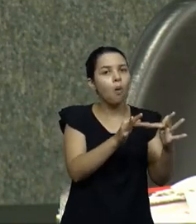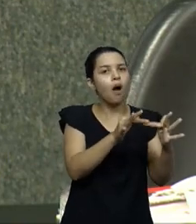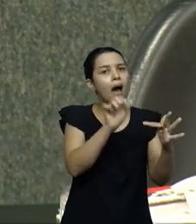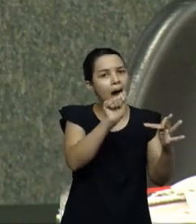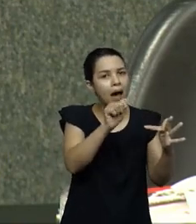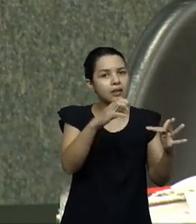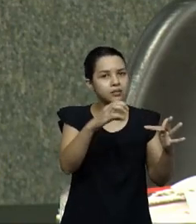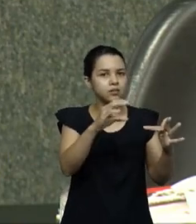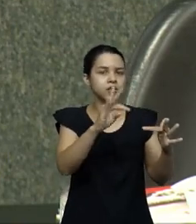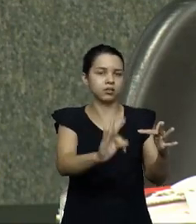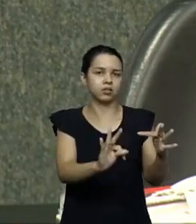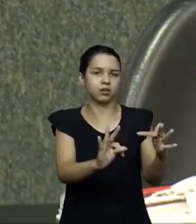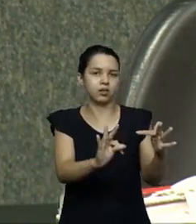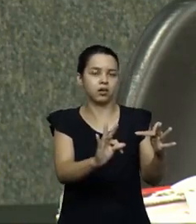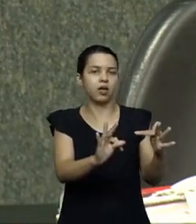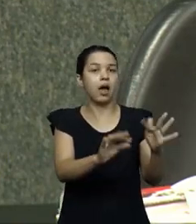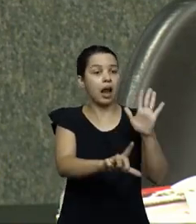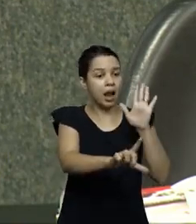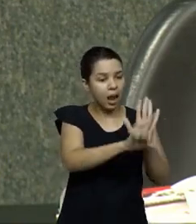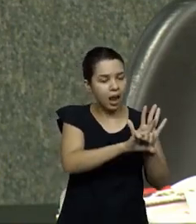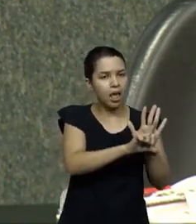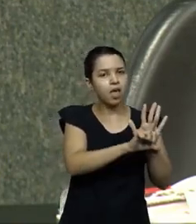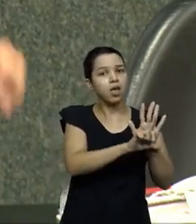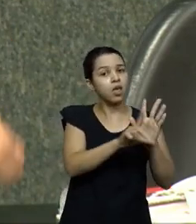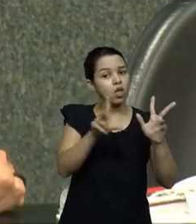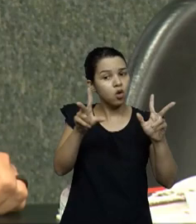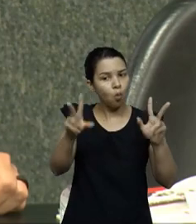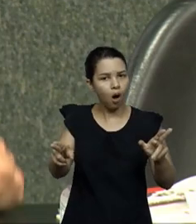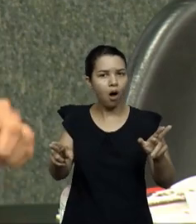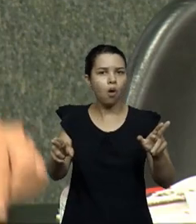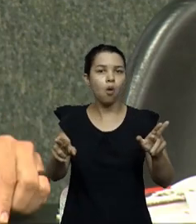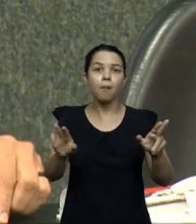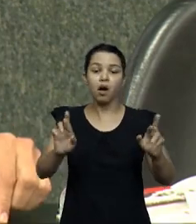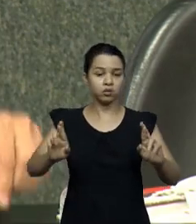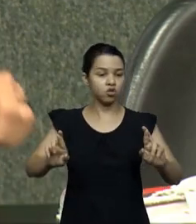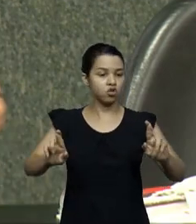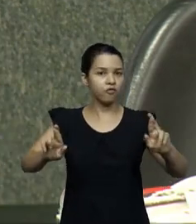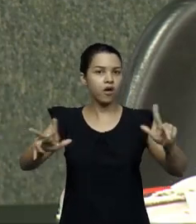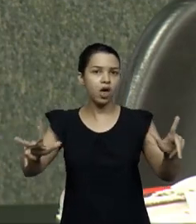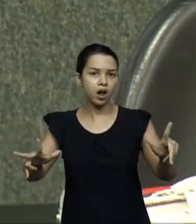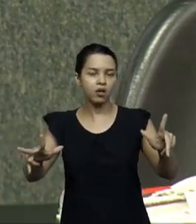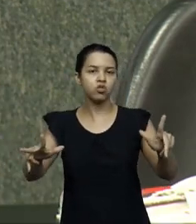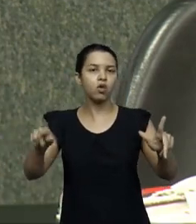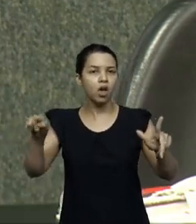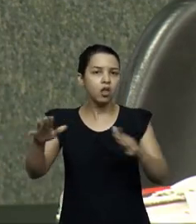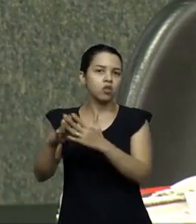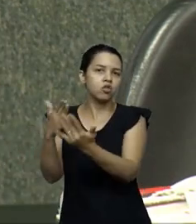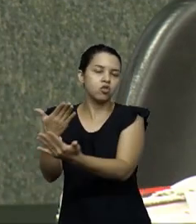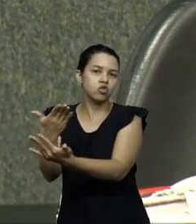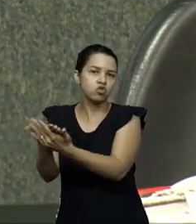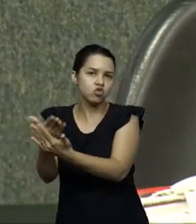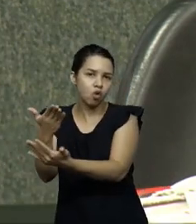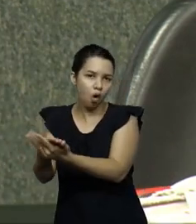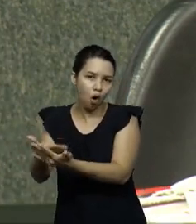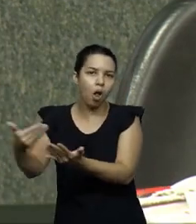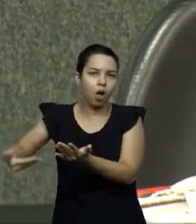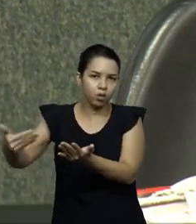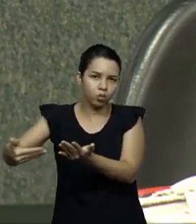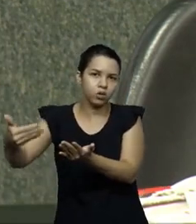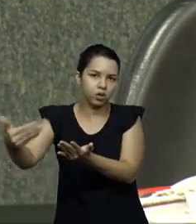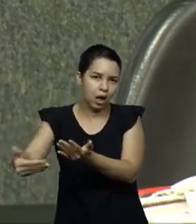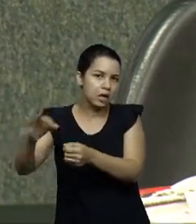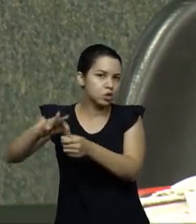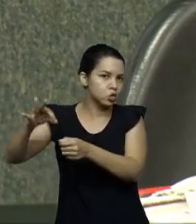regidos por tanto pela mesa legislação tem o tratamento diferenciado dos que estão na Rede regulável Instituto e outros